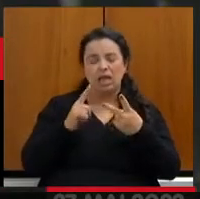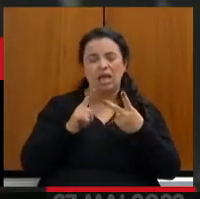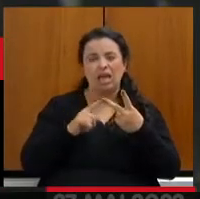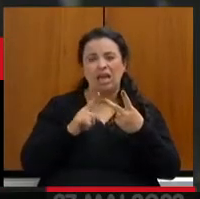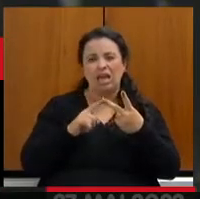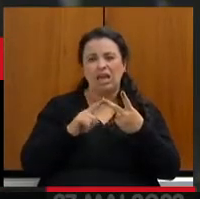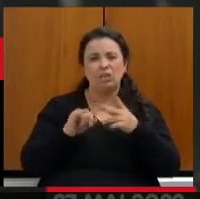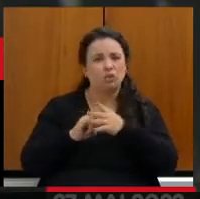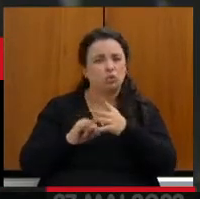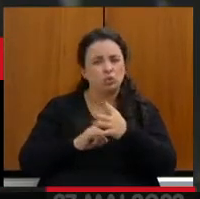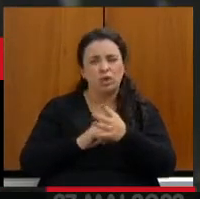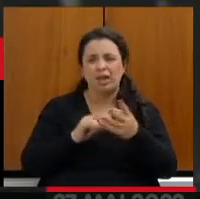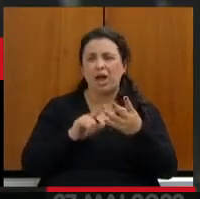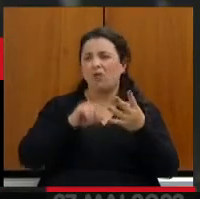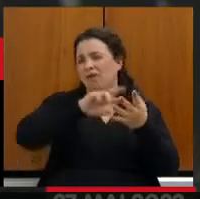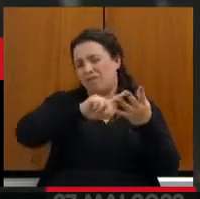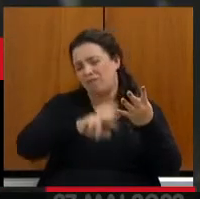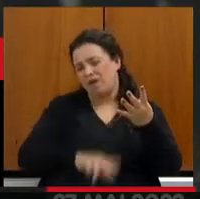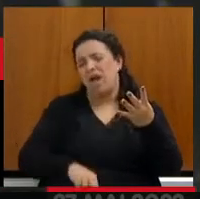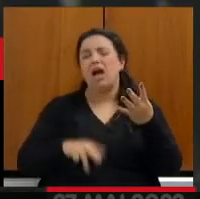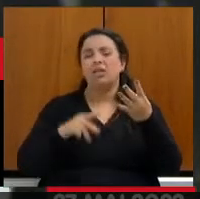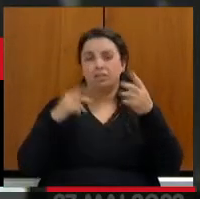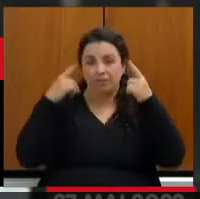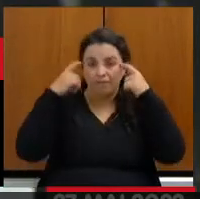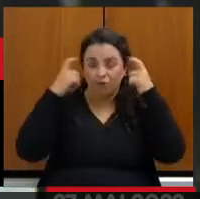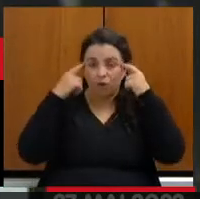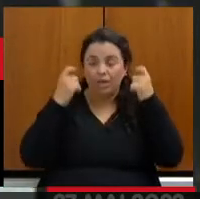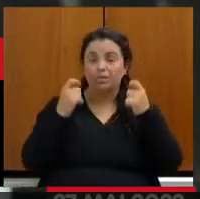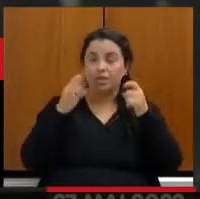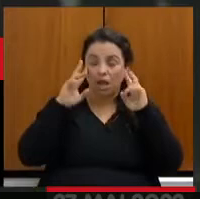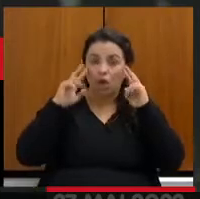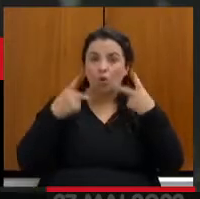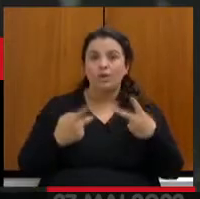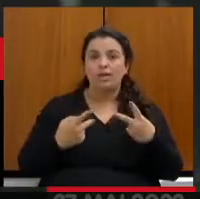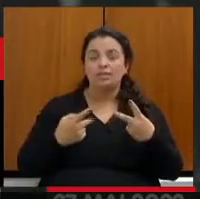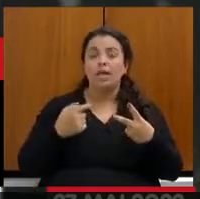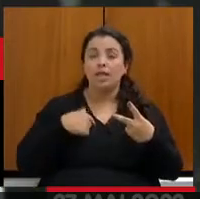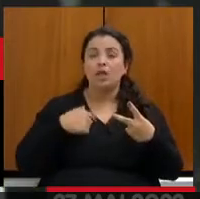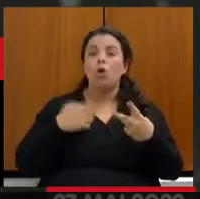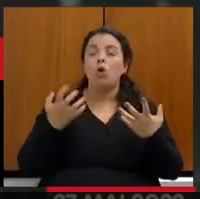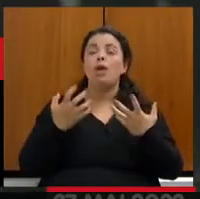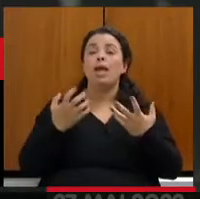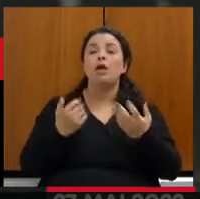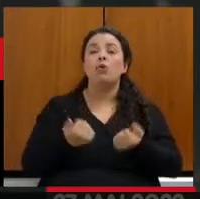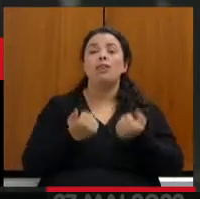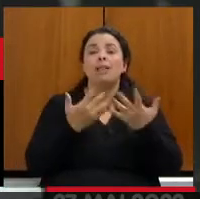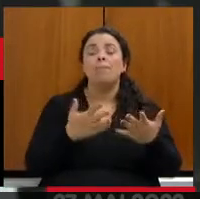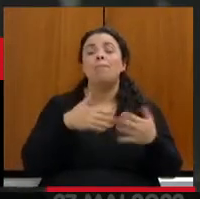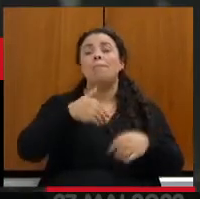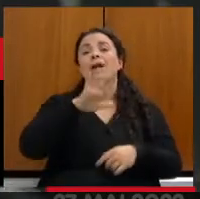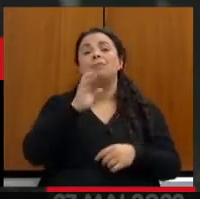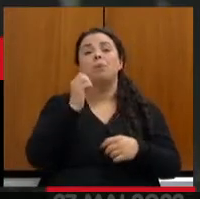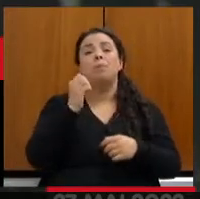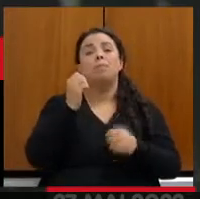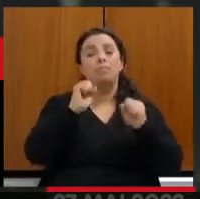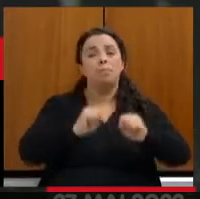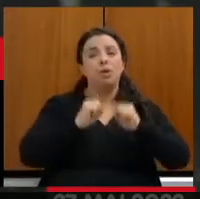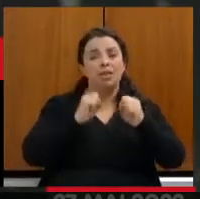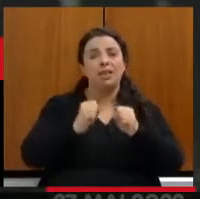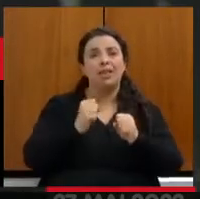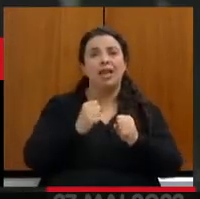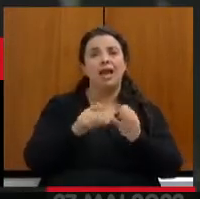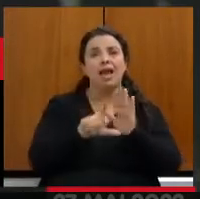efetividade maior a Lei Maria da Penha porque eu lá de dentro Eu sei o quanto nós temos um judiciário